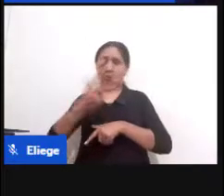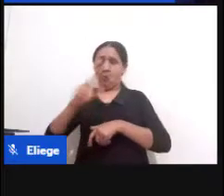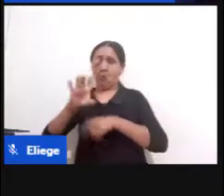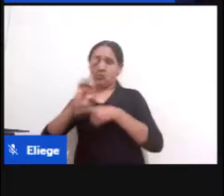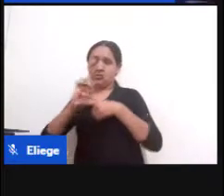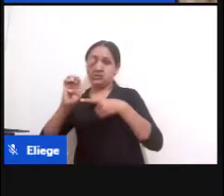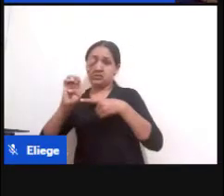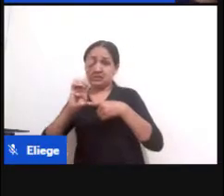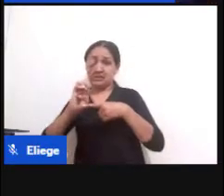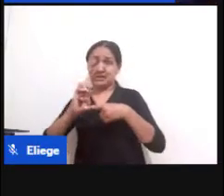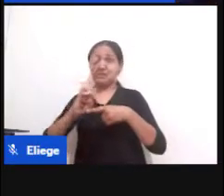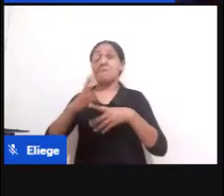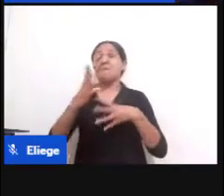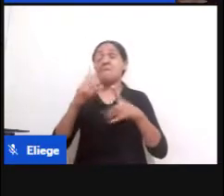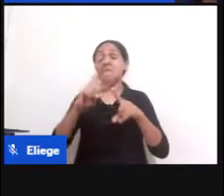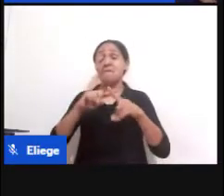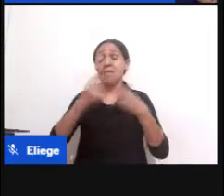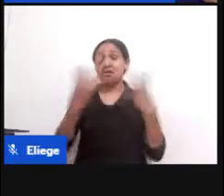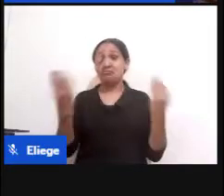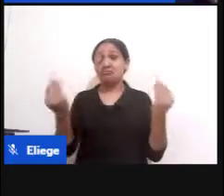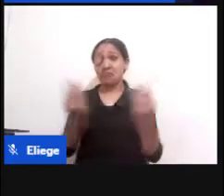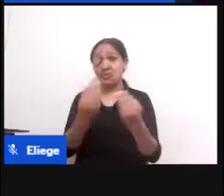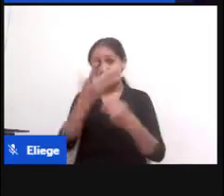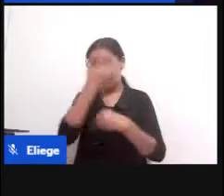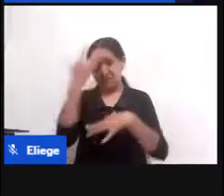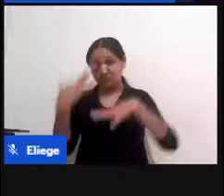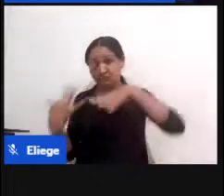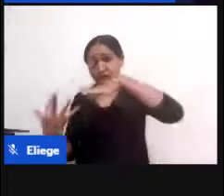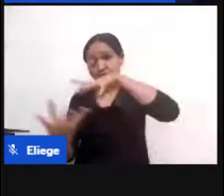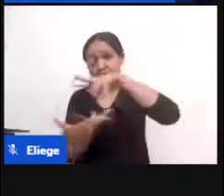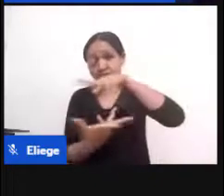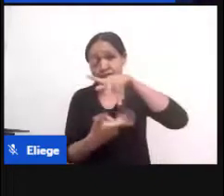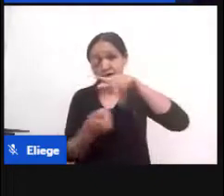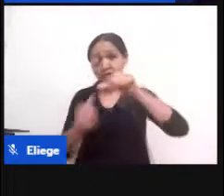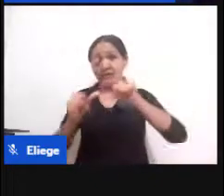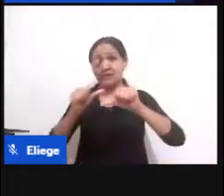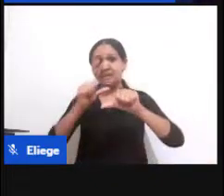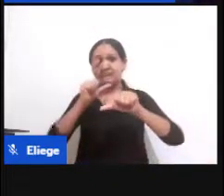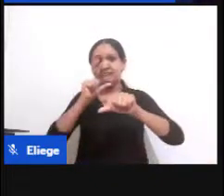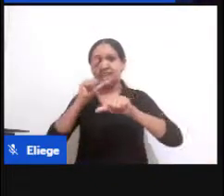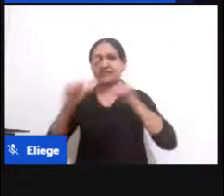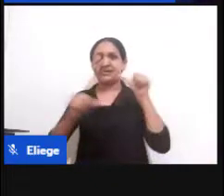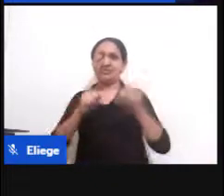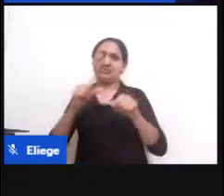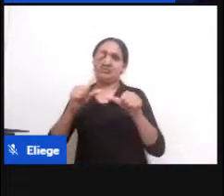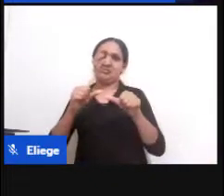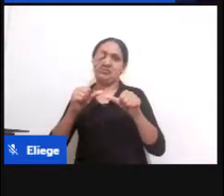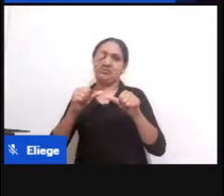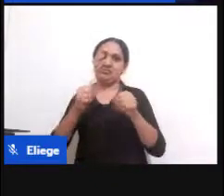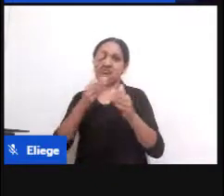um desgaste mundial, porque transformou essa maneira de dar aula repentinamente.